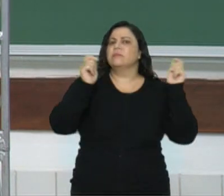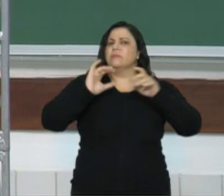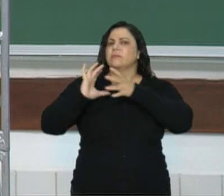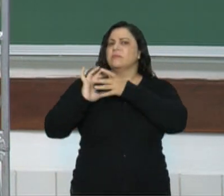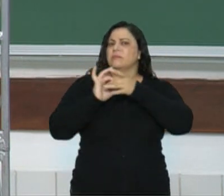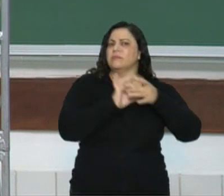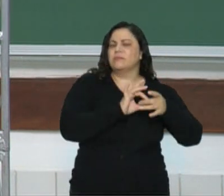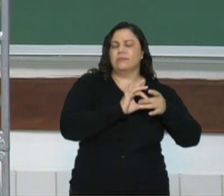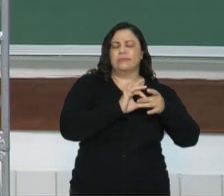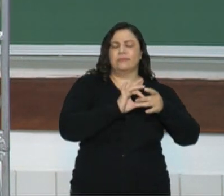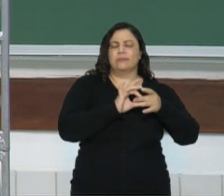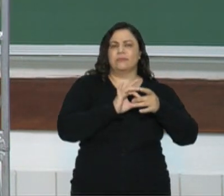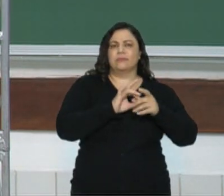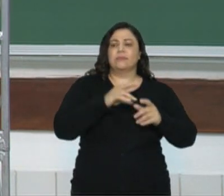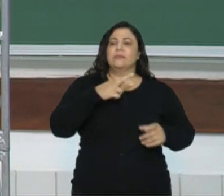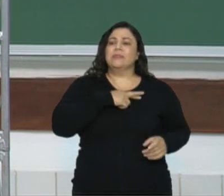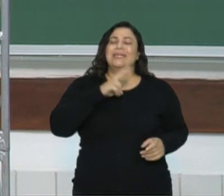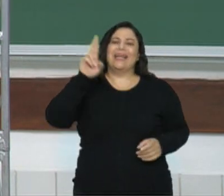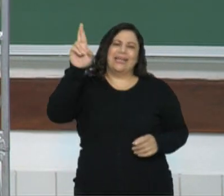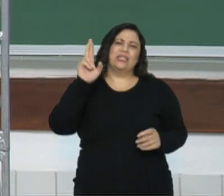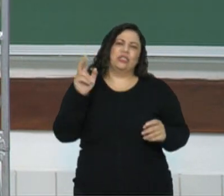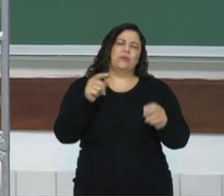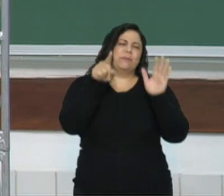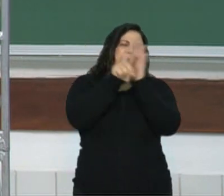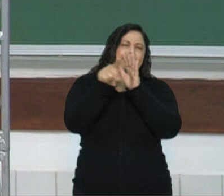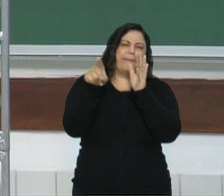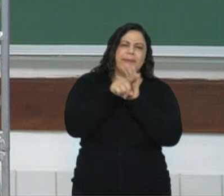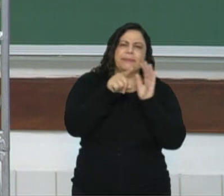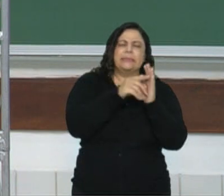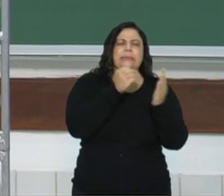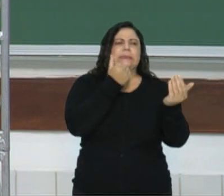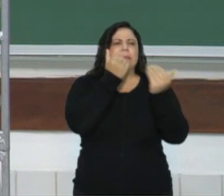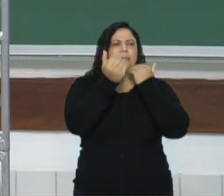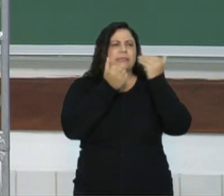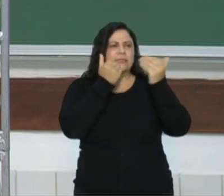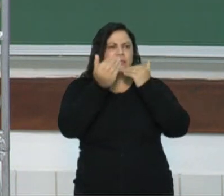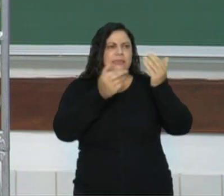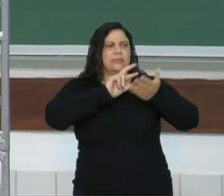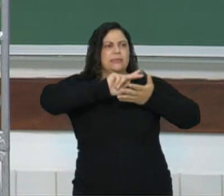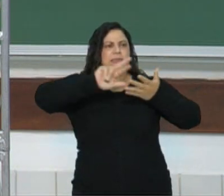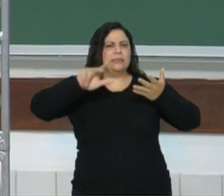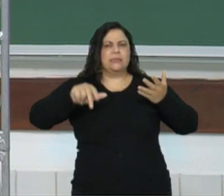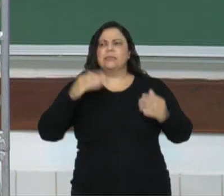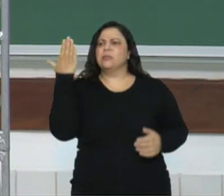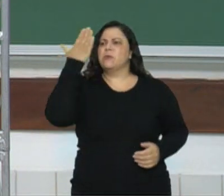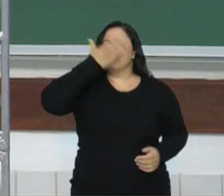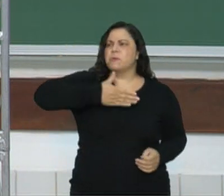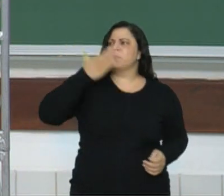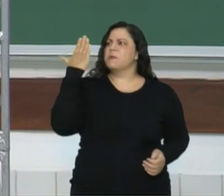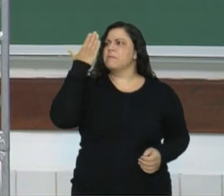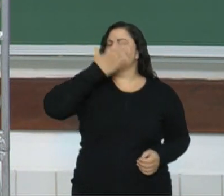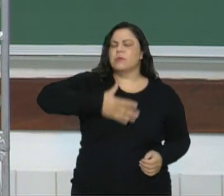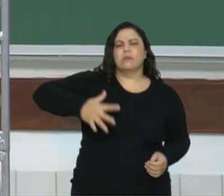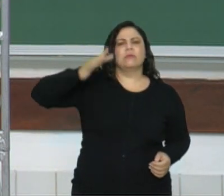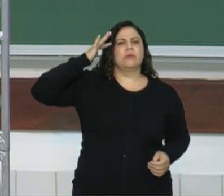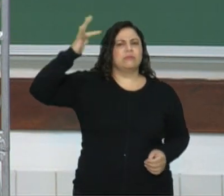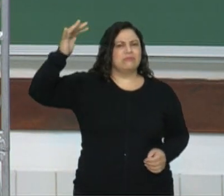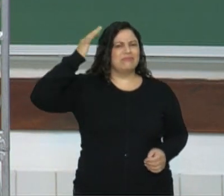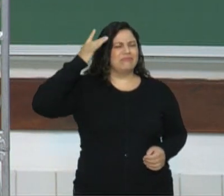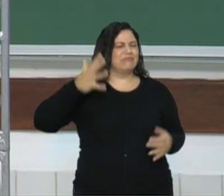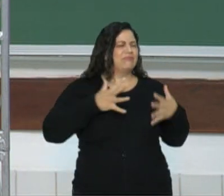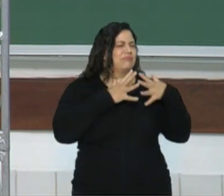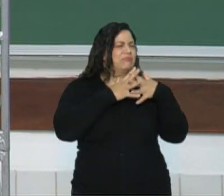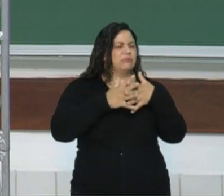ligado à religião, ficava especulando determinadas coisas e tentando provar certas teorias mais